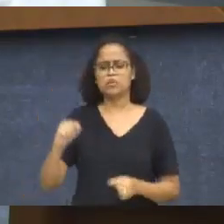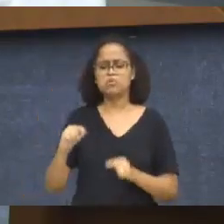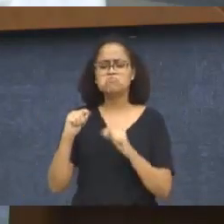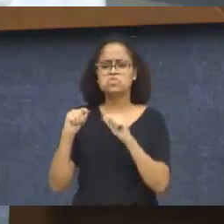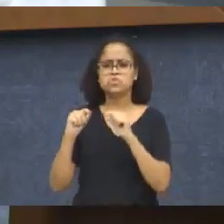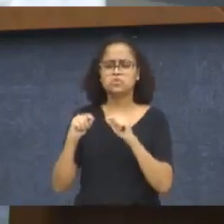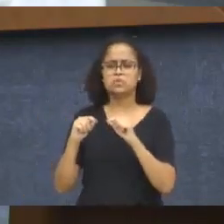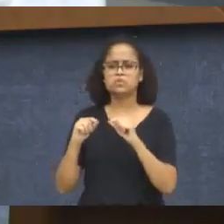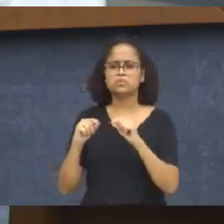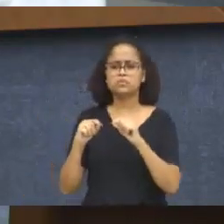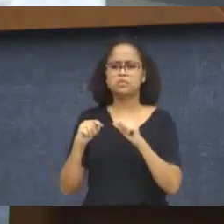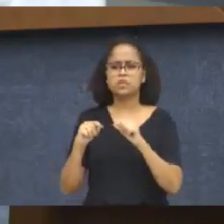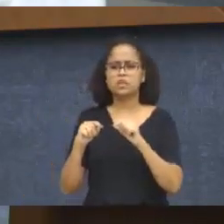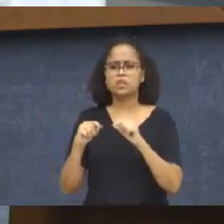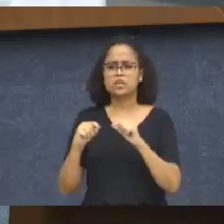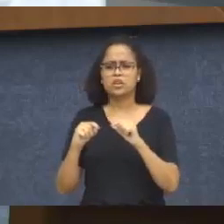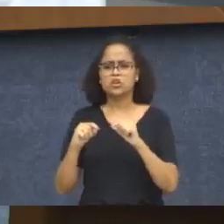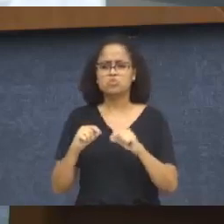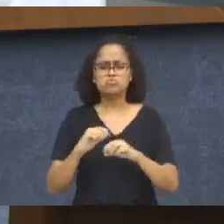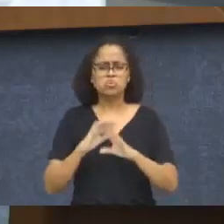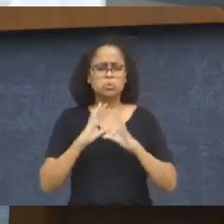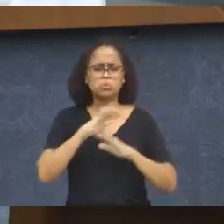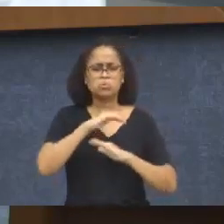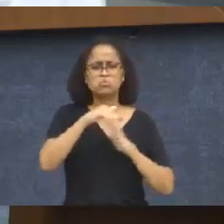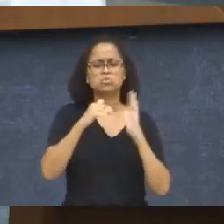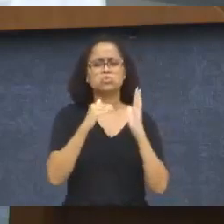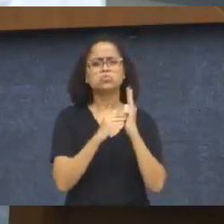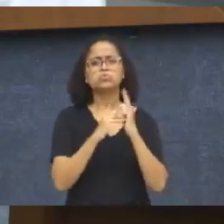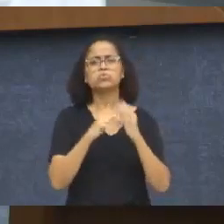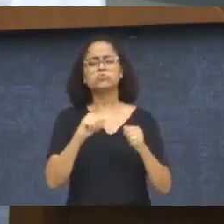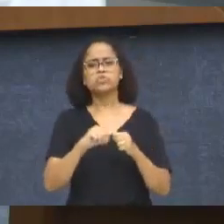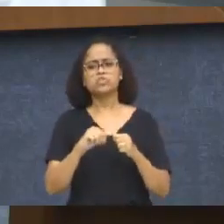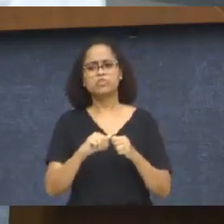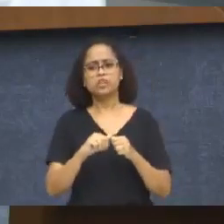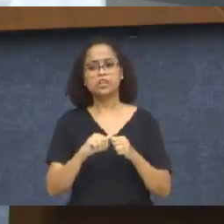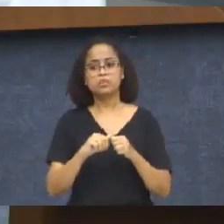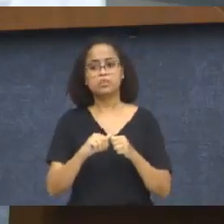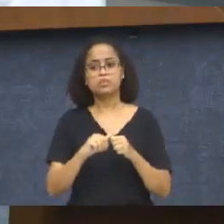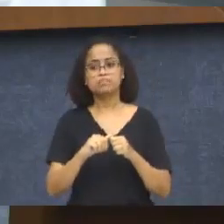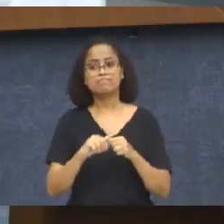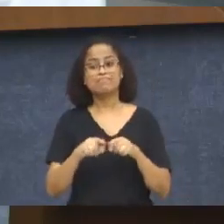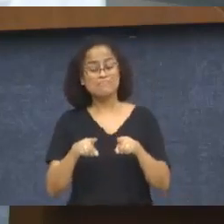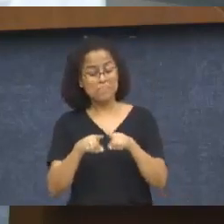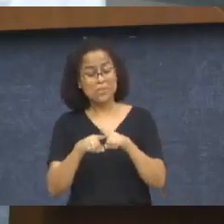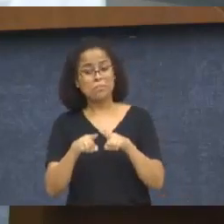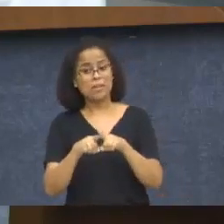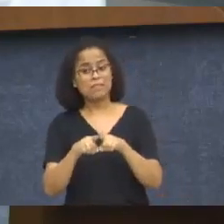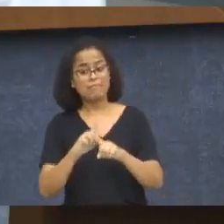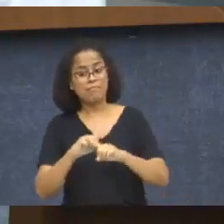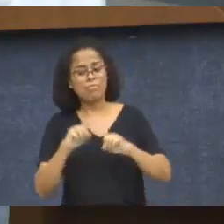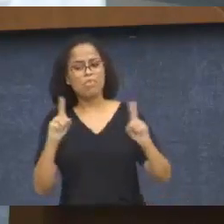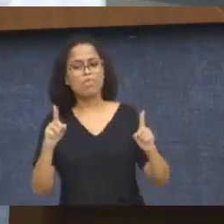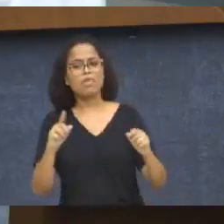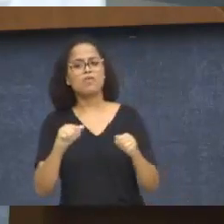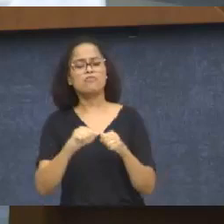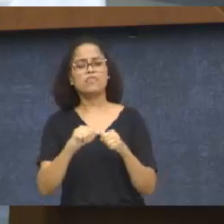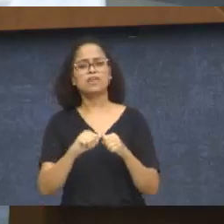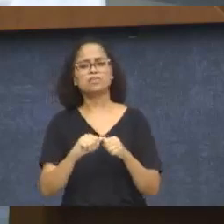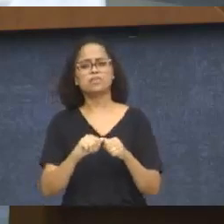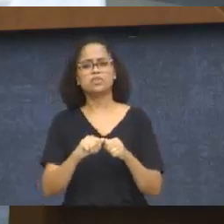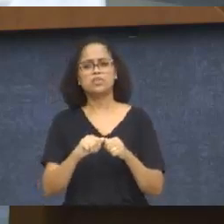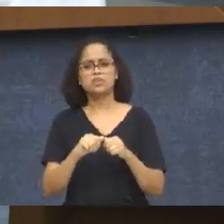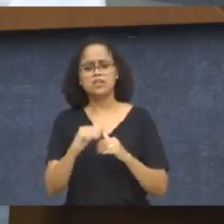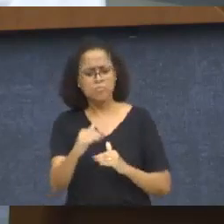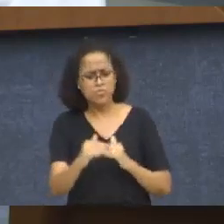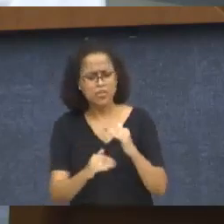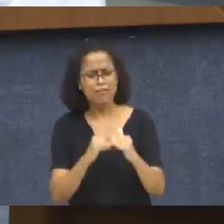foi feito e, ouso dizer, infelizmente, mal feito. Mas nós não podemos parar aí, nós temos que avançar para